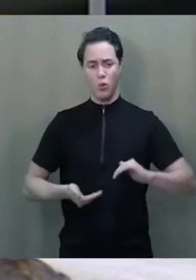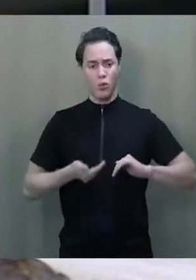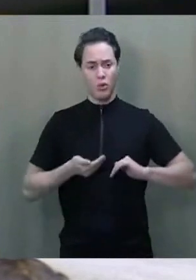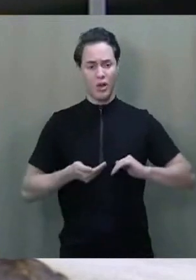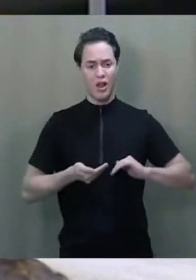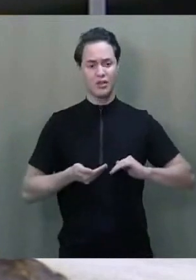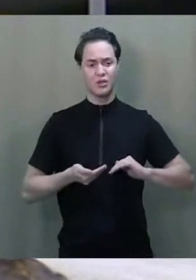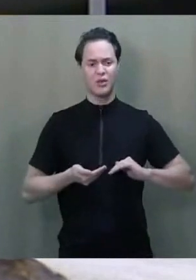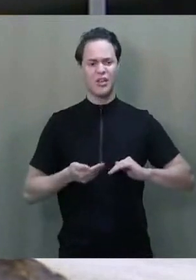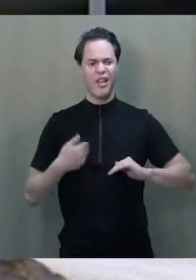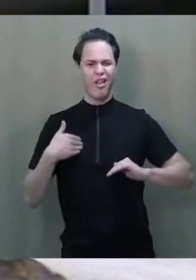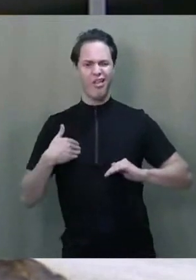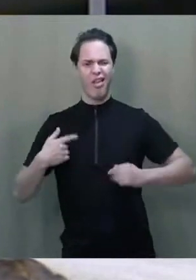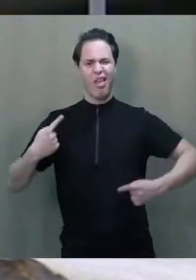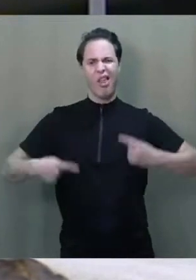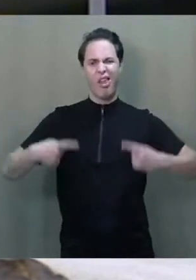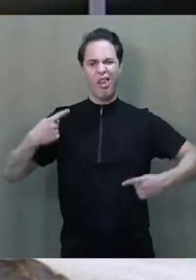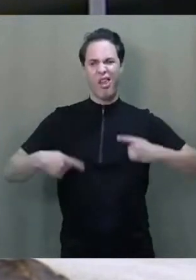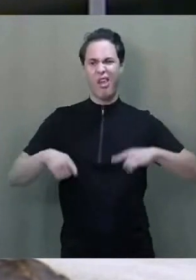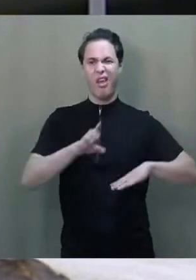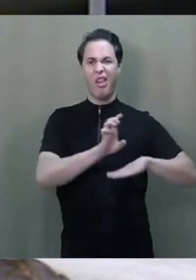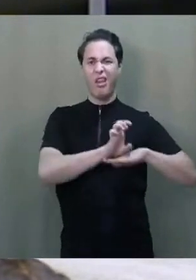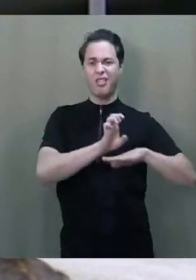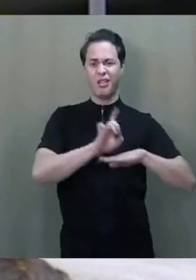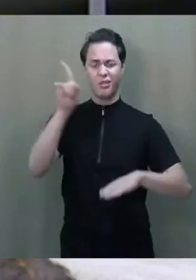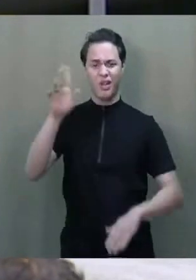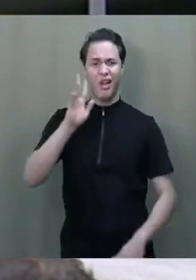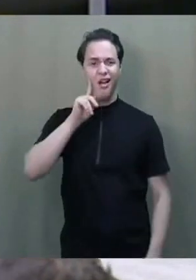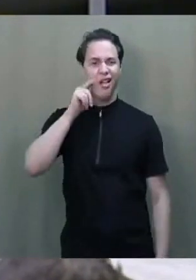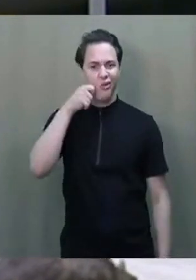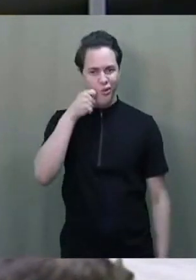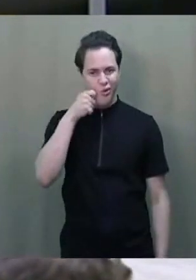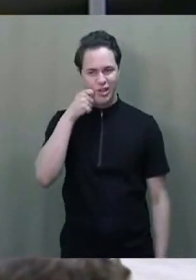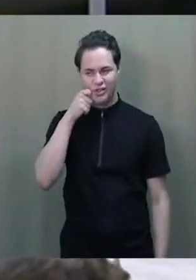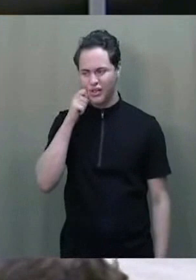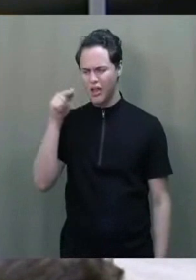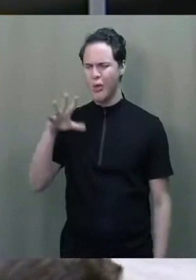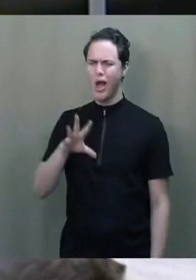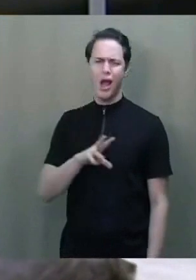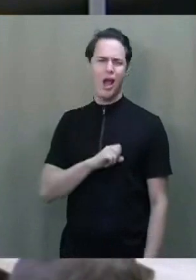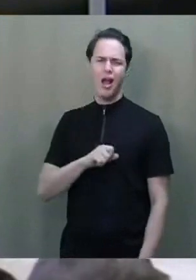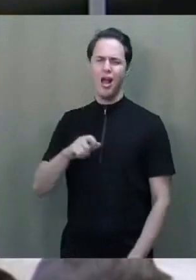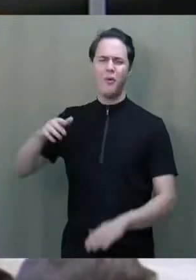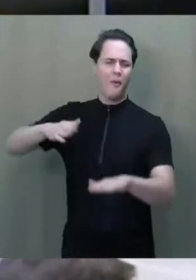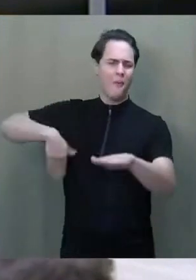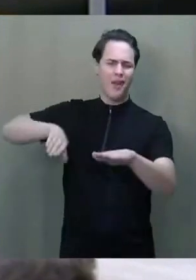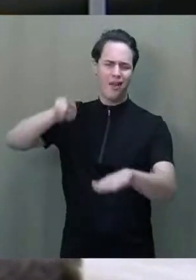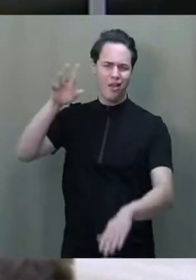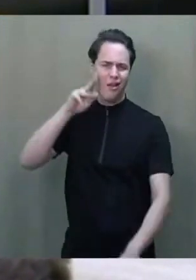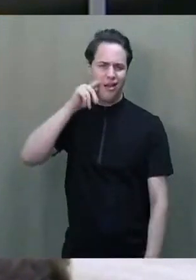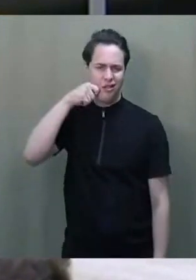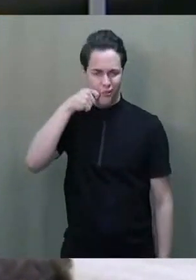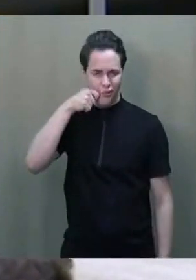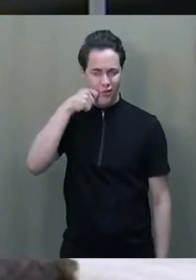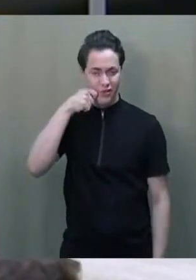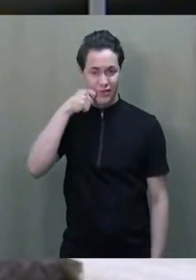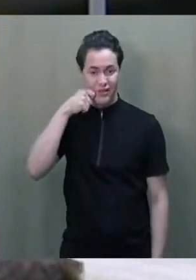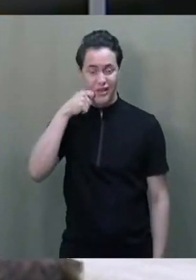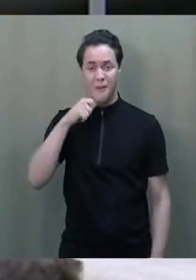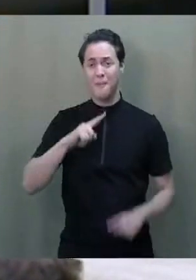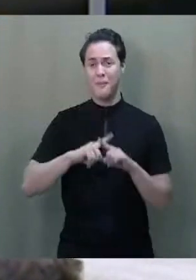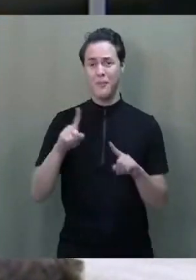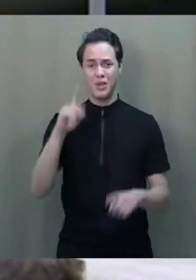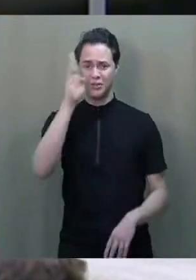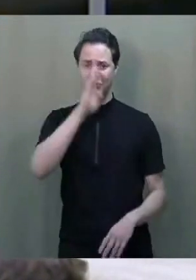para essa casa as brigas do Estado de Alagoas Eu amo as praias da Lagoas mas acho que o Brasil muito maior